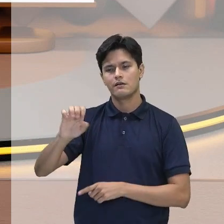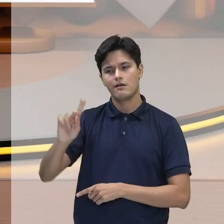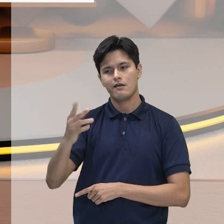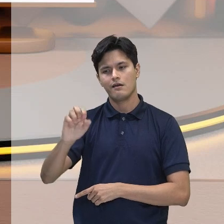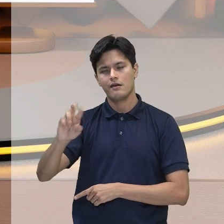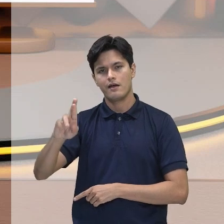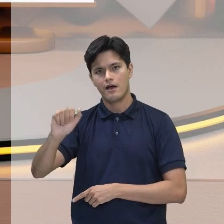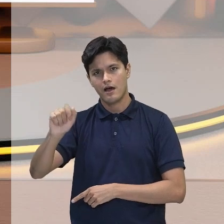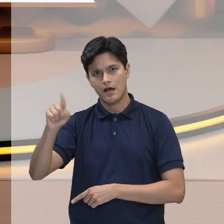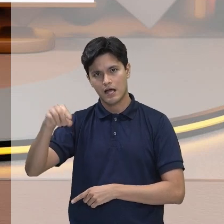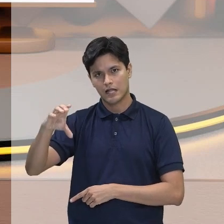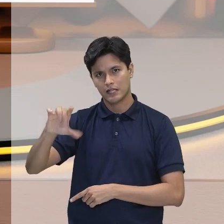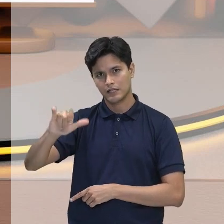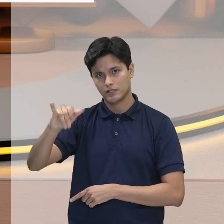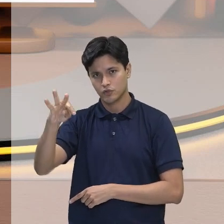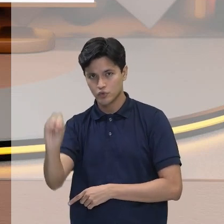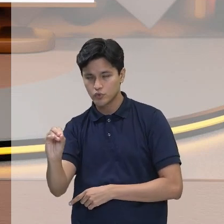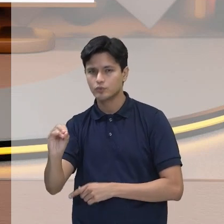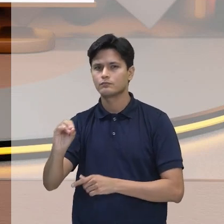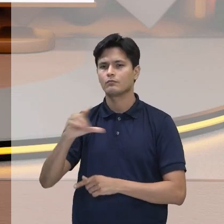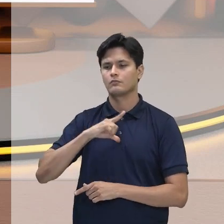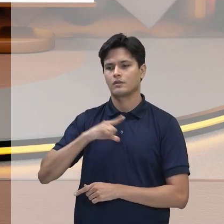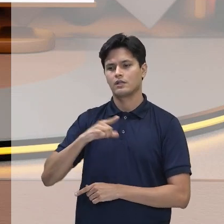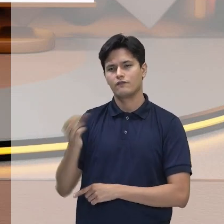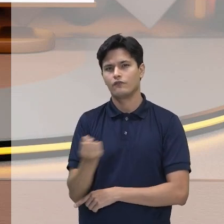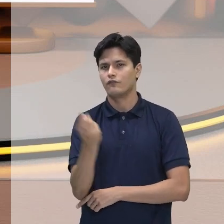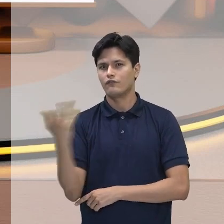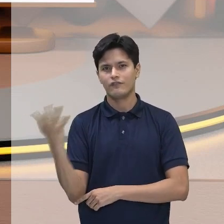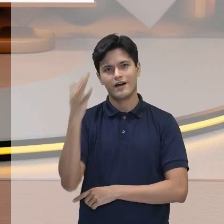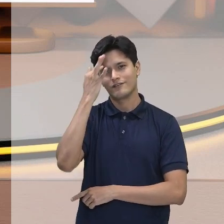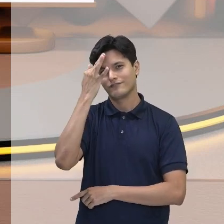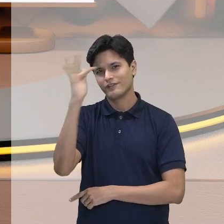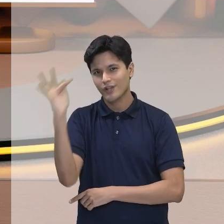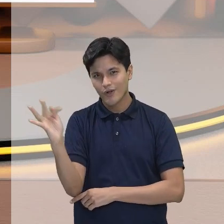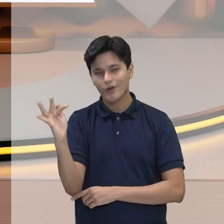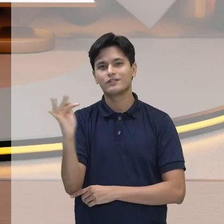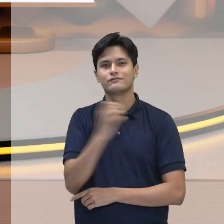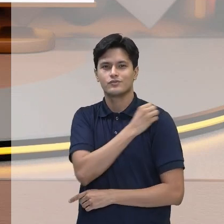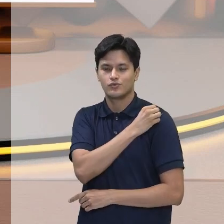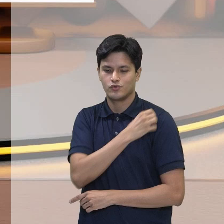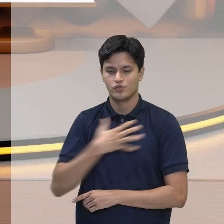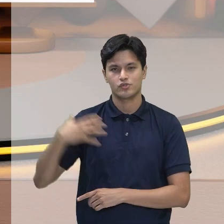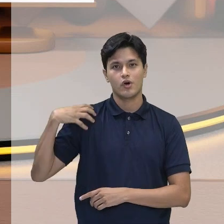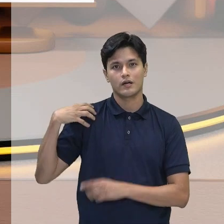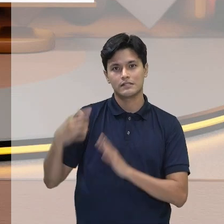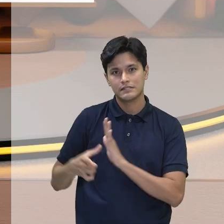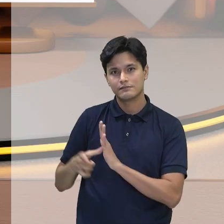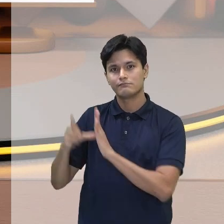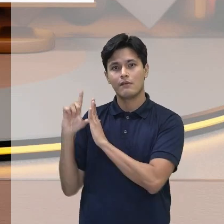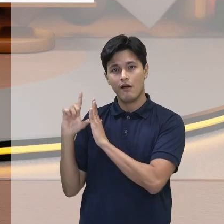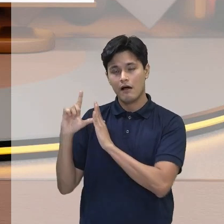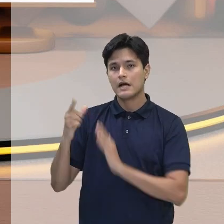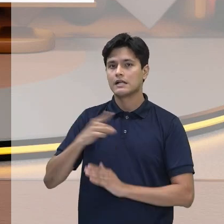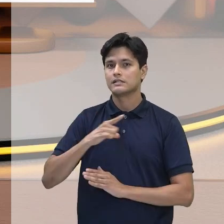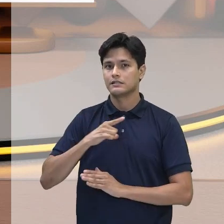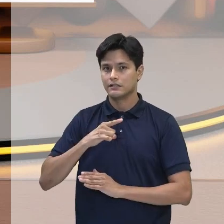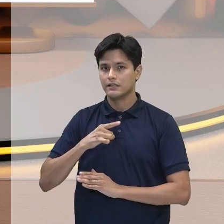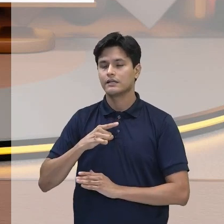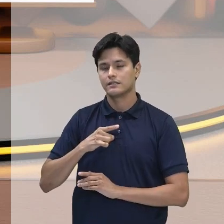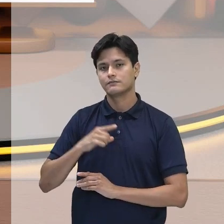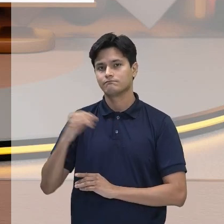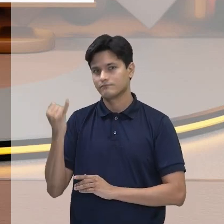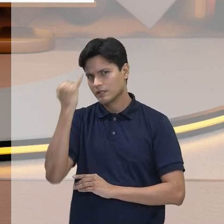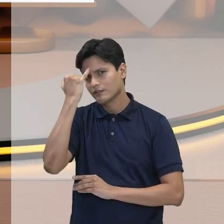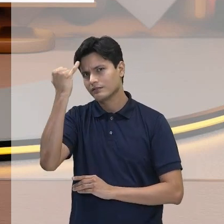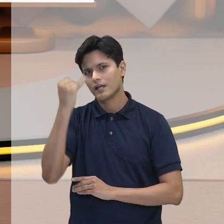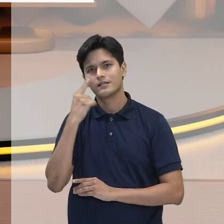essa galera aí, né, toda essa turminha aí, vão criando ideias muito interessantes